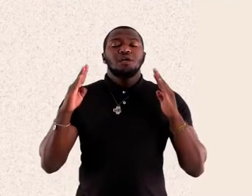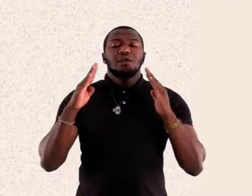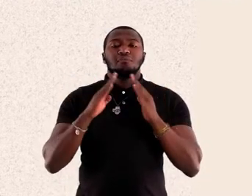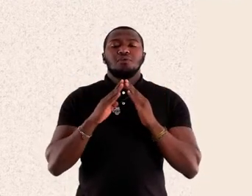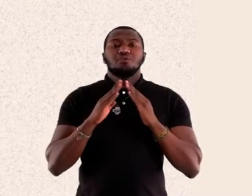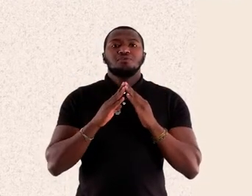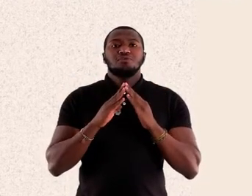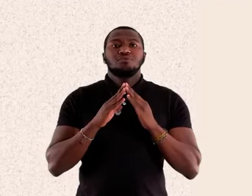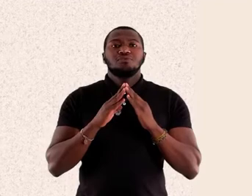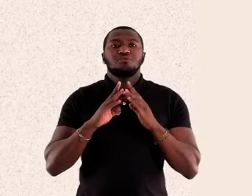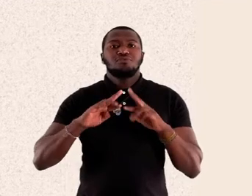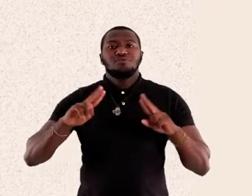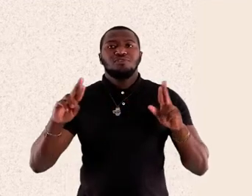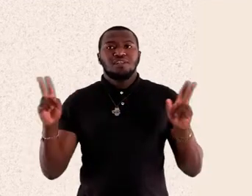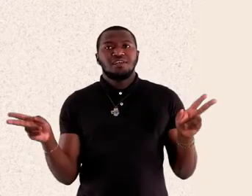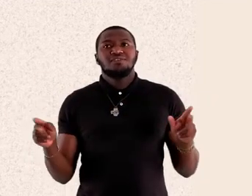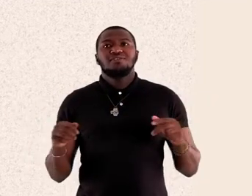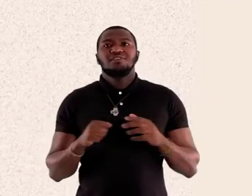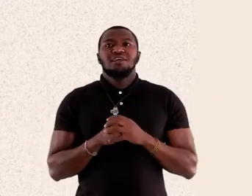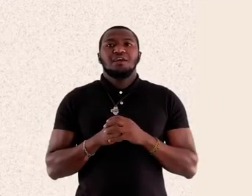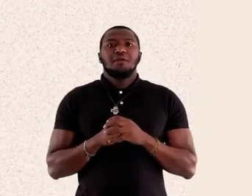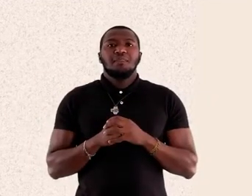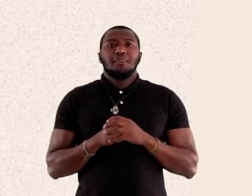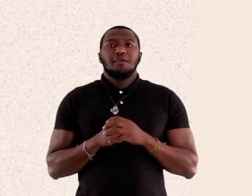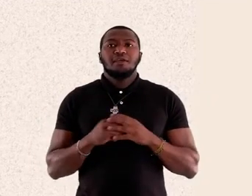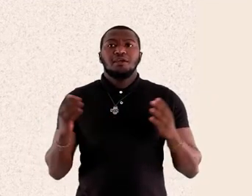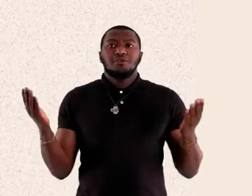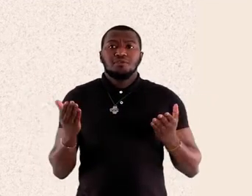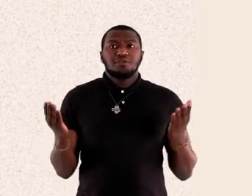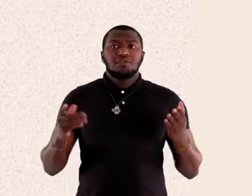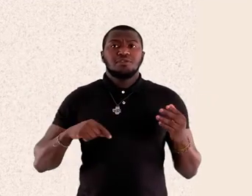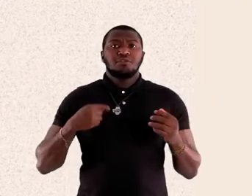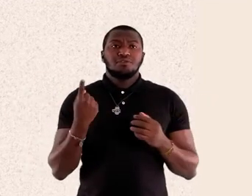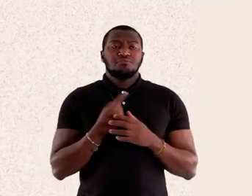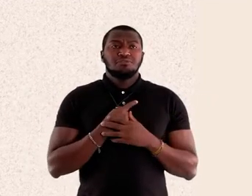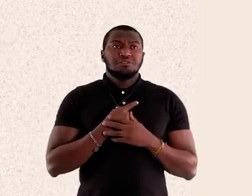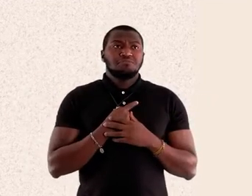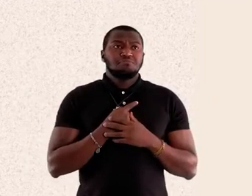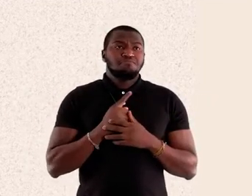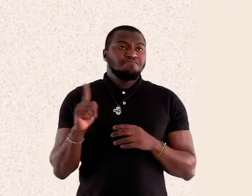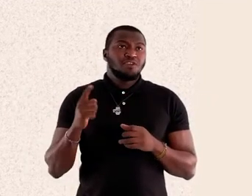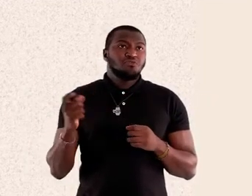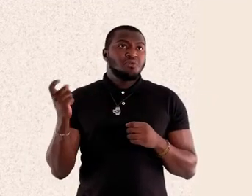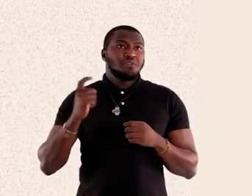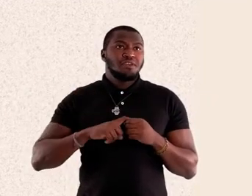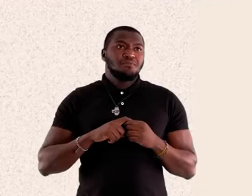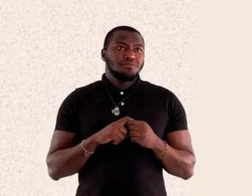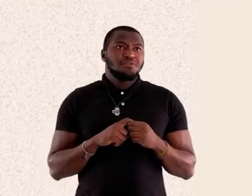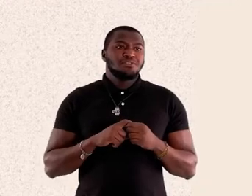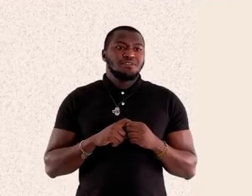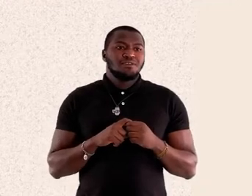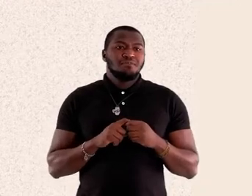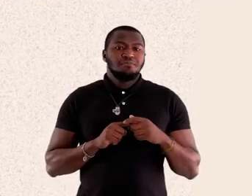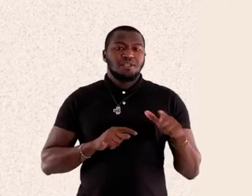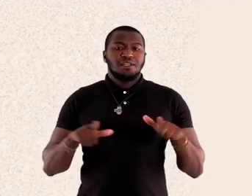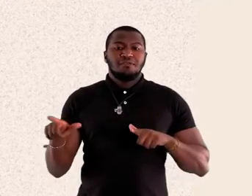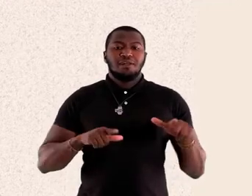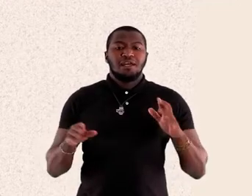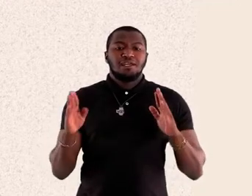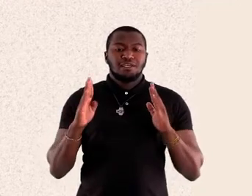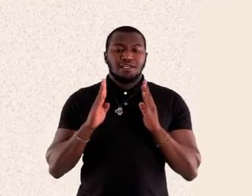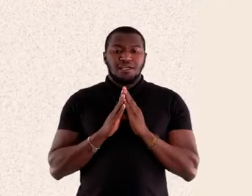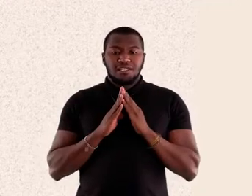em Rondonópolis a e agora que nós não talvez nós nunca mais voltemos para aquela realidade que nós tínhamos